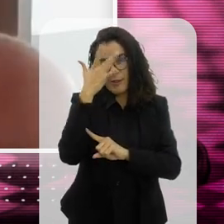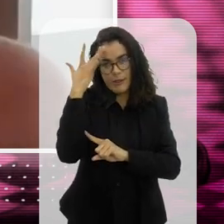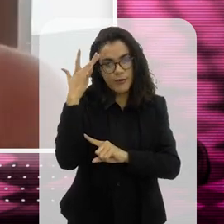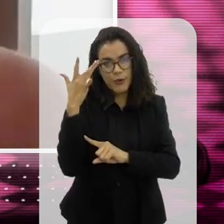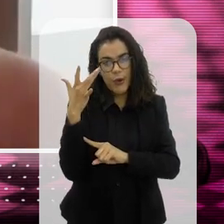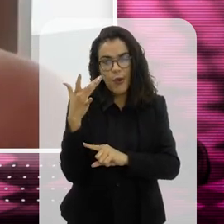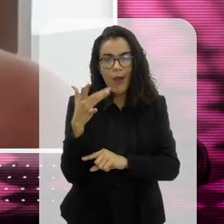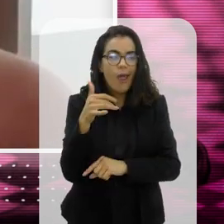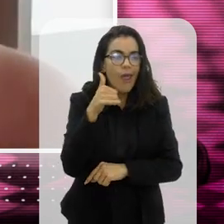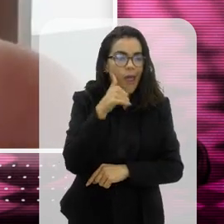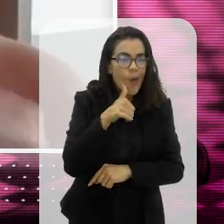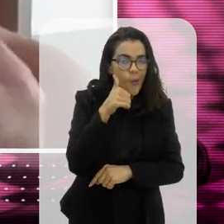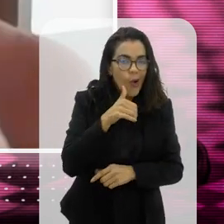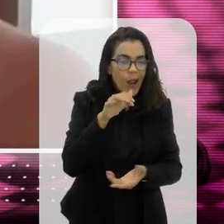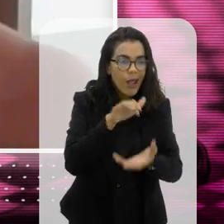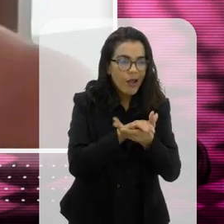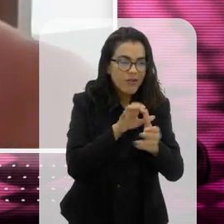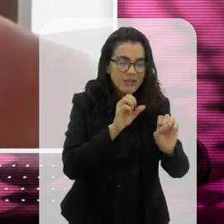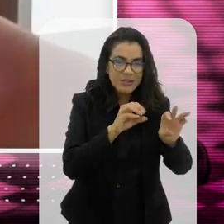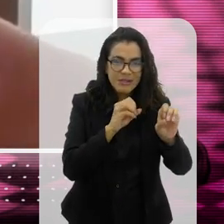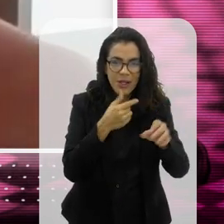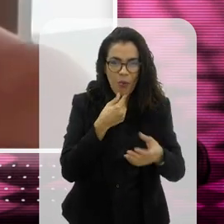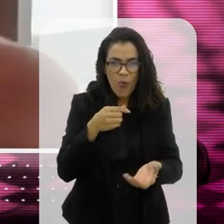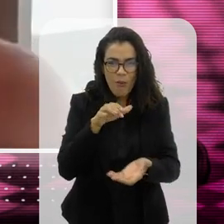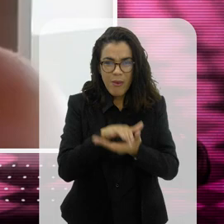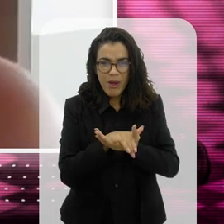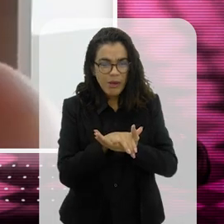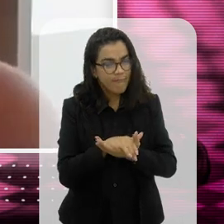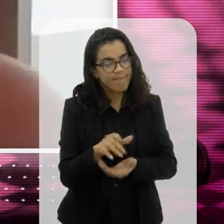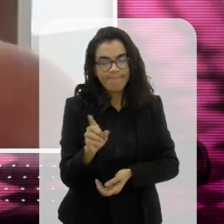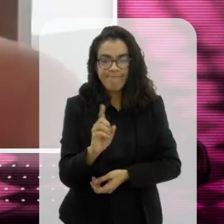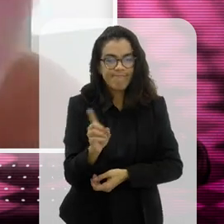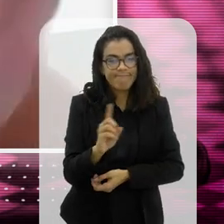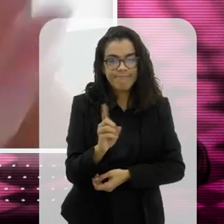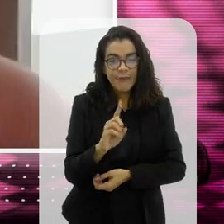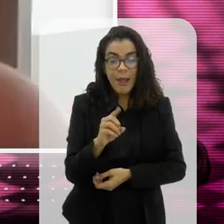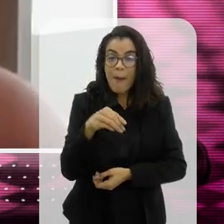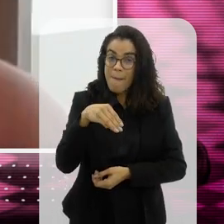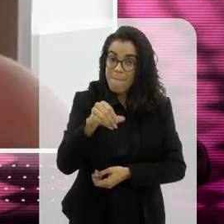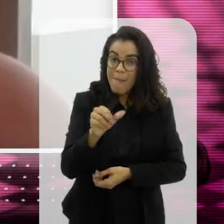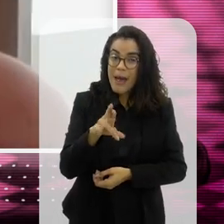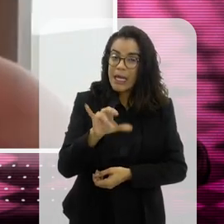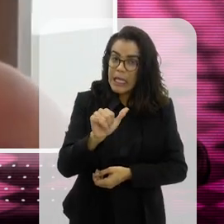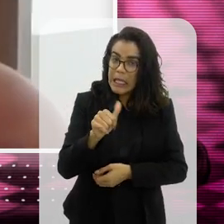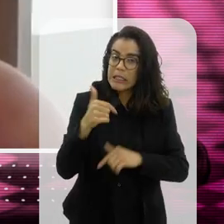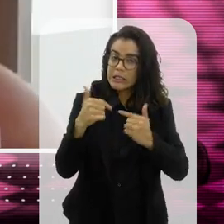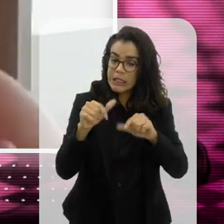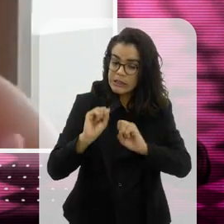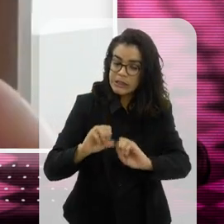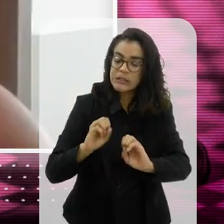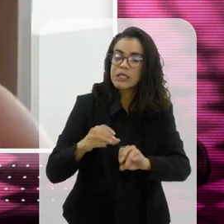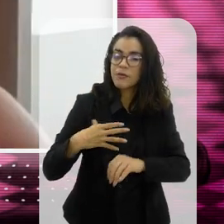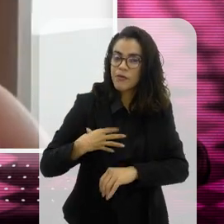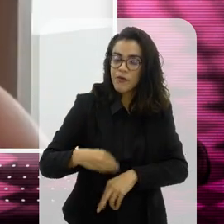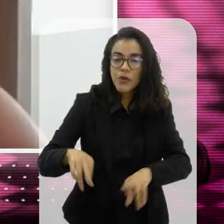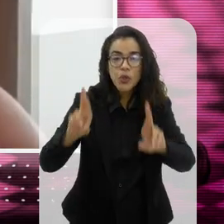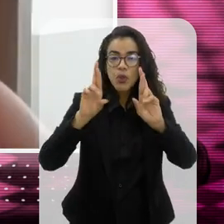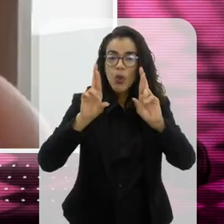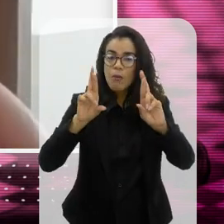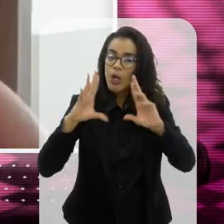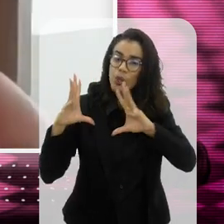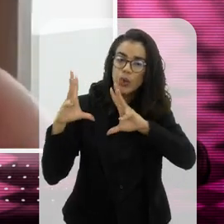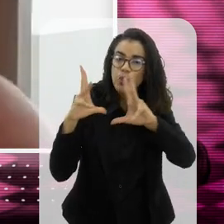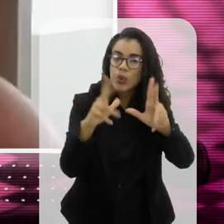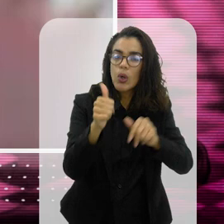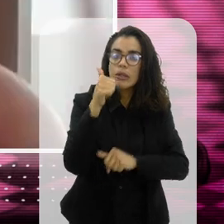tem alguém que vai fazer isso, não é a esposa que vai ensinar para o marido. A Mariana está fazendo um trabalho sensacional com o filho dela,